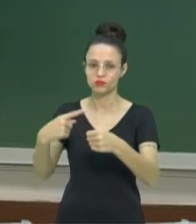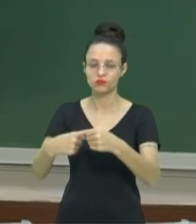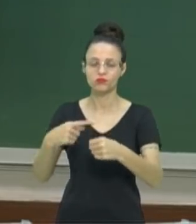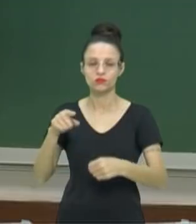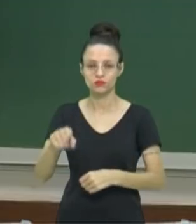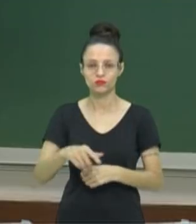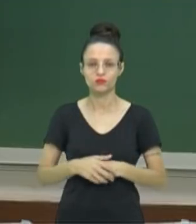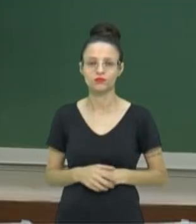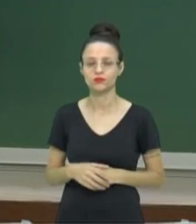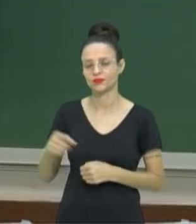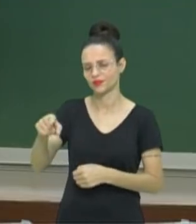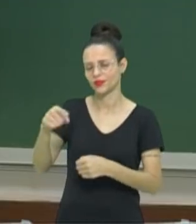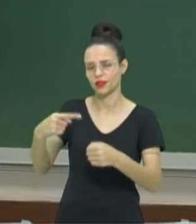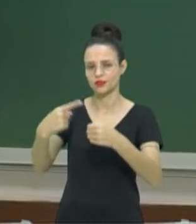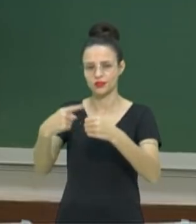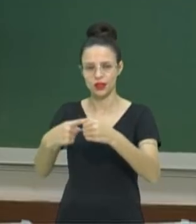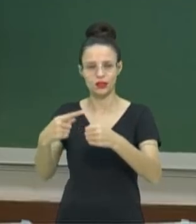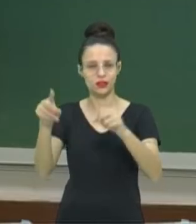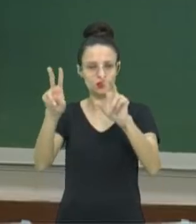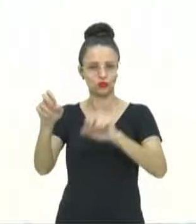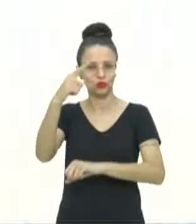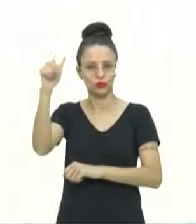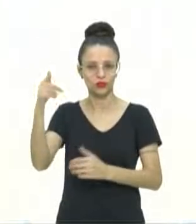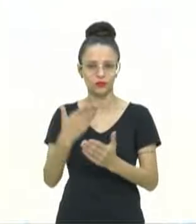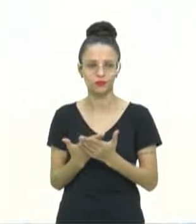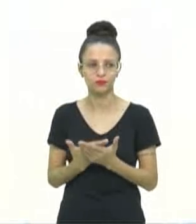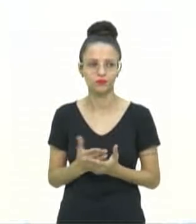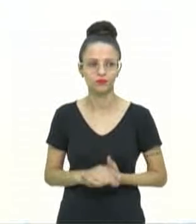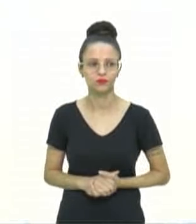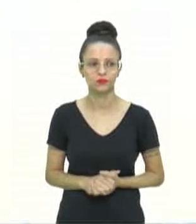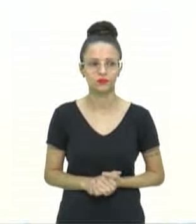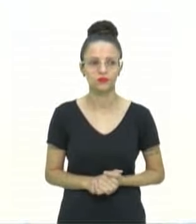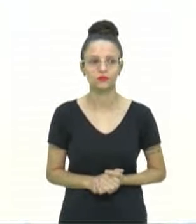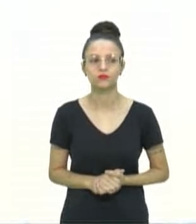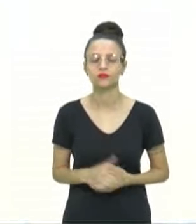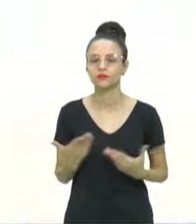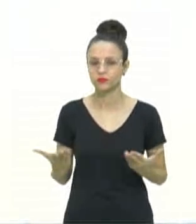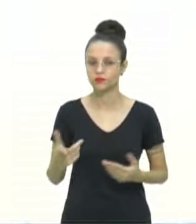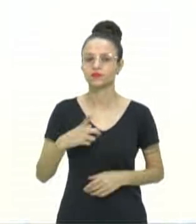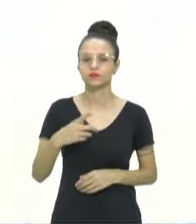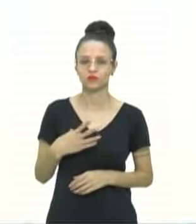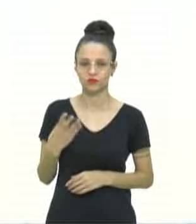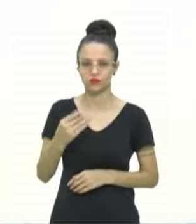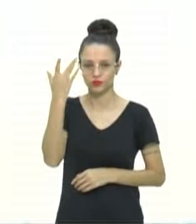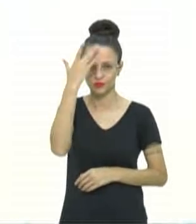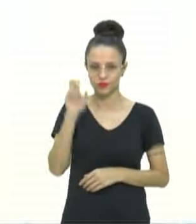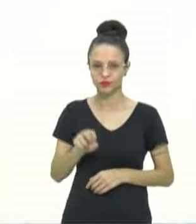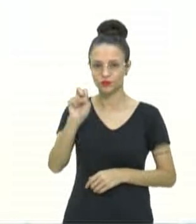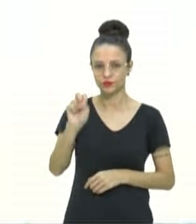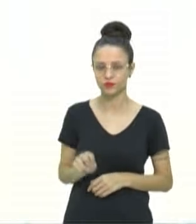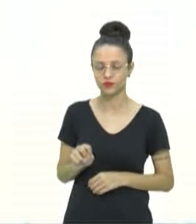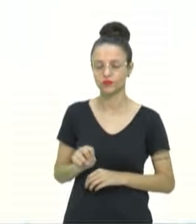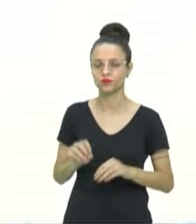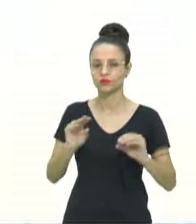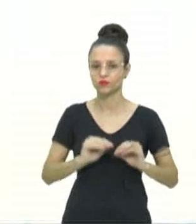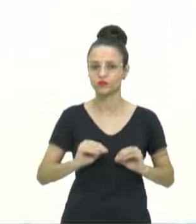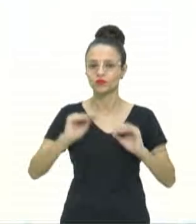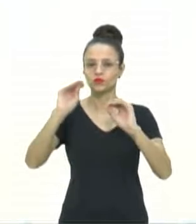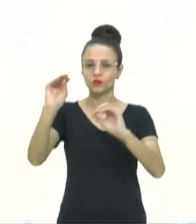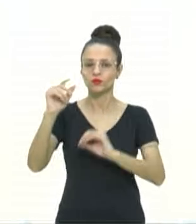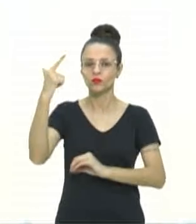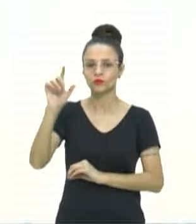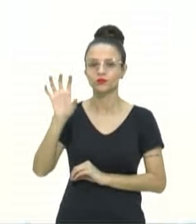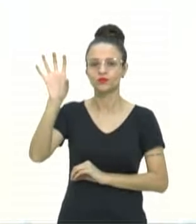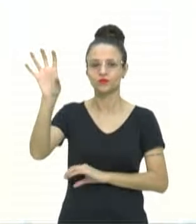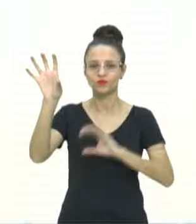aglomeração das cidades é assunto para uma outra aula, certo? E aí nós vamos ter muitos sulistas que foram para outras regiões